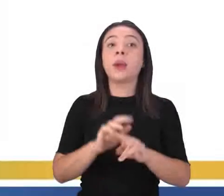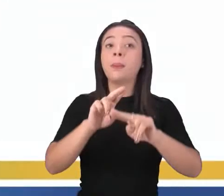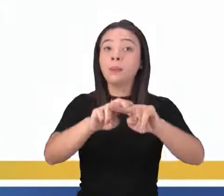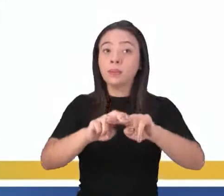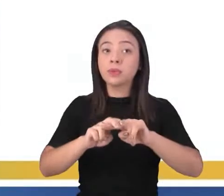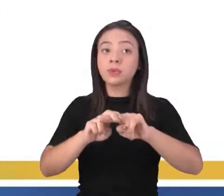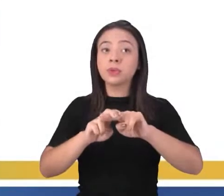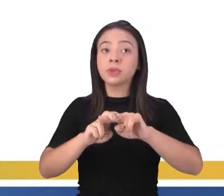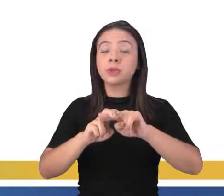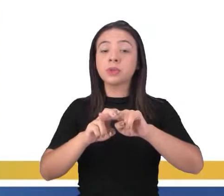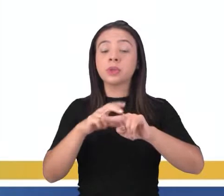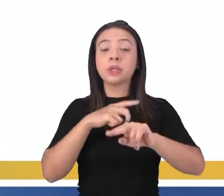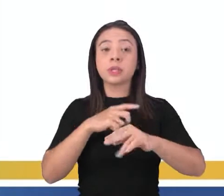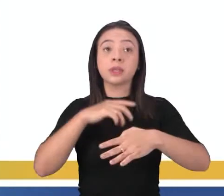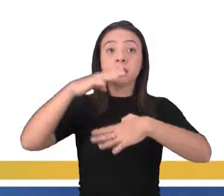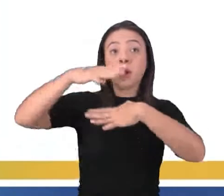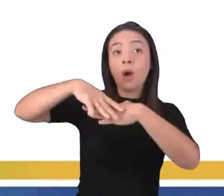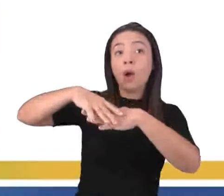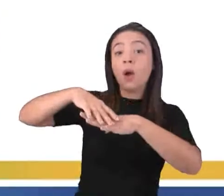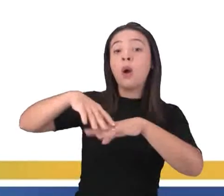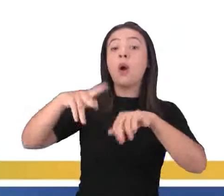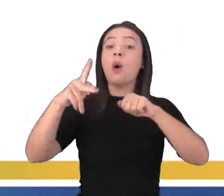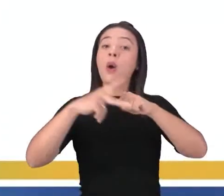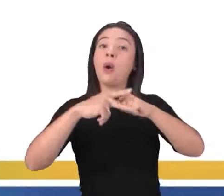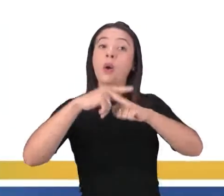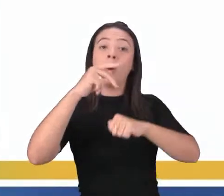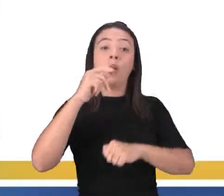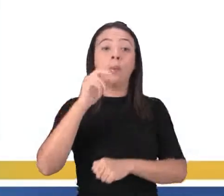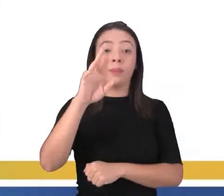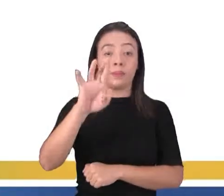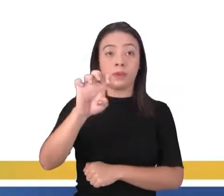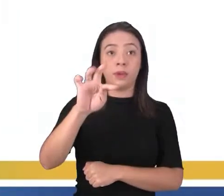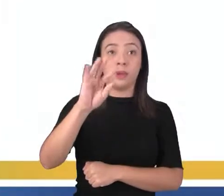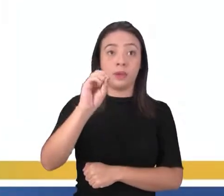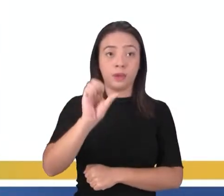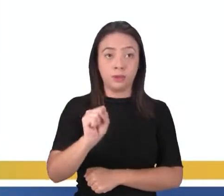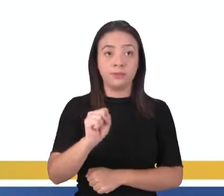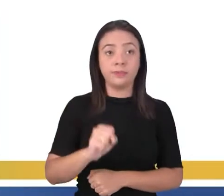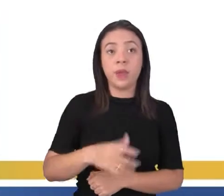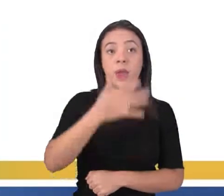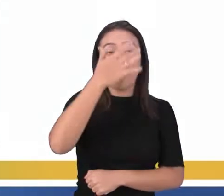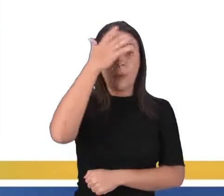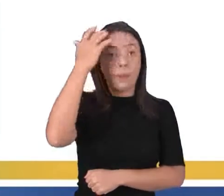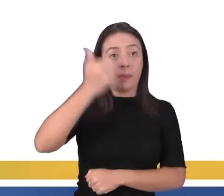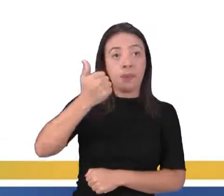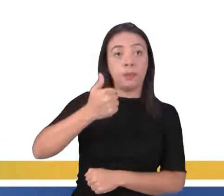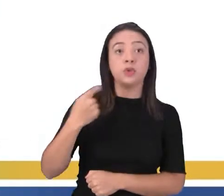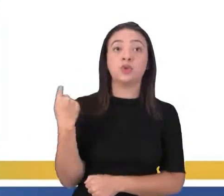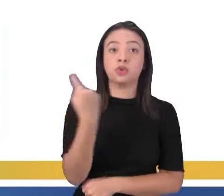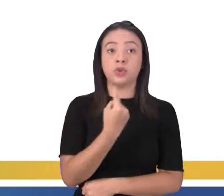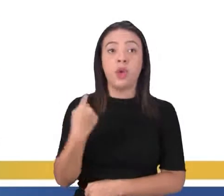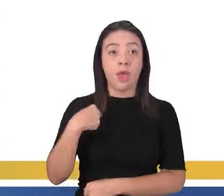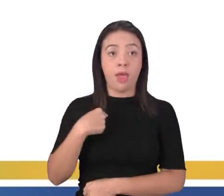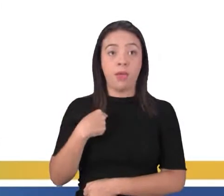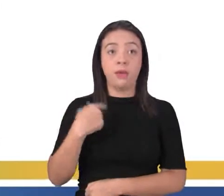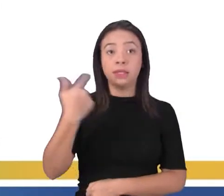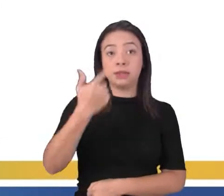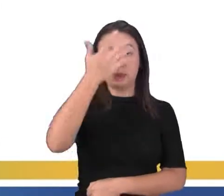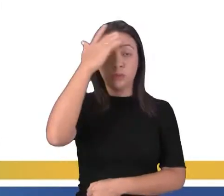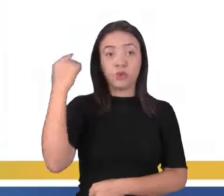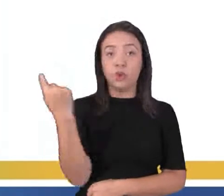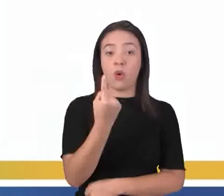forma, o quadro dos pronomes retos é assim: primeira pessoa do singular, eu; segunda pessoa do singular,